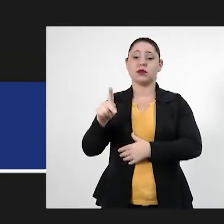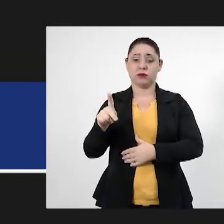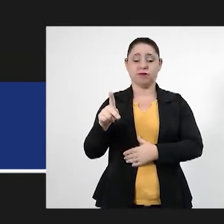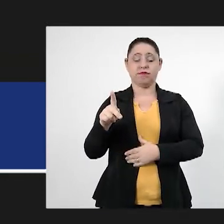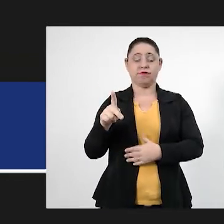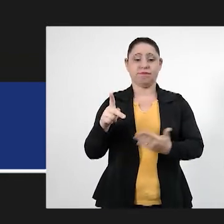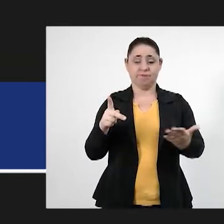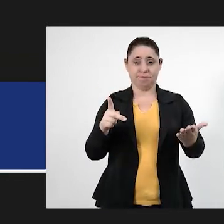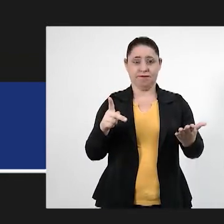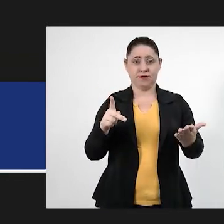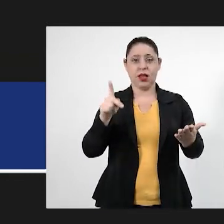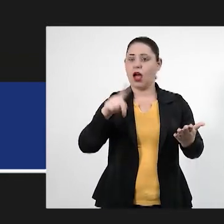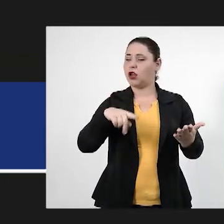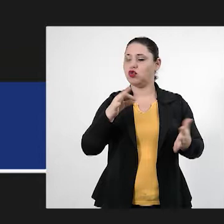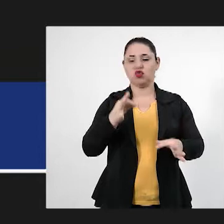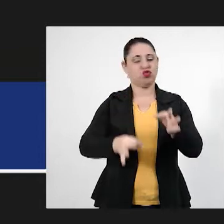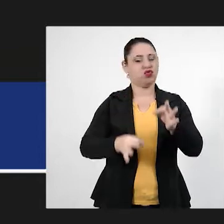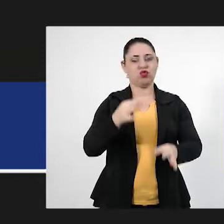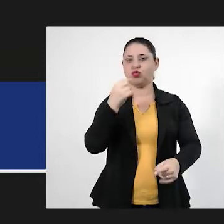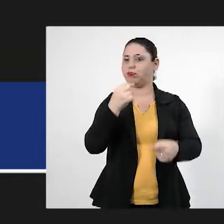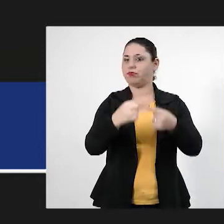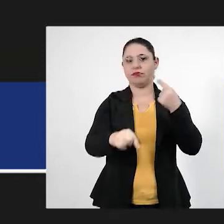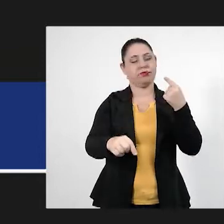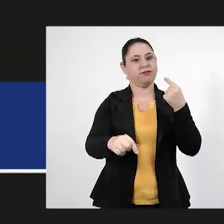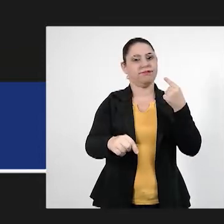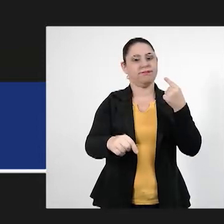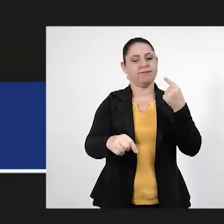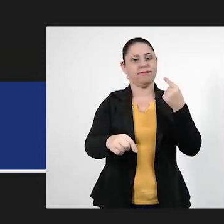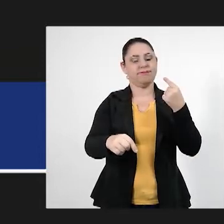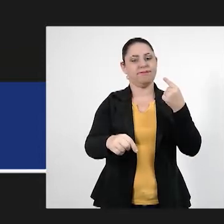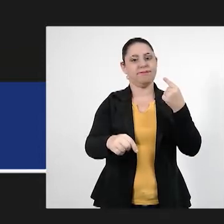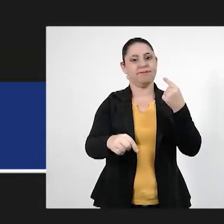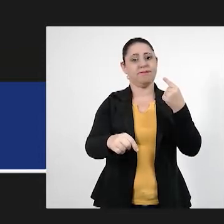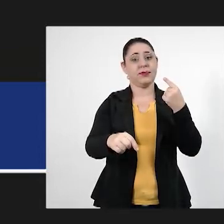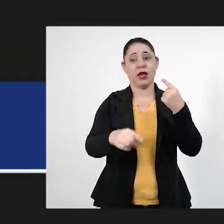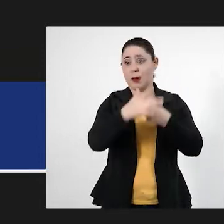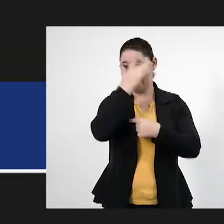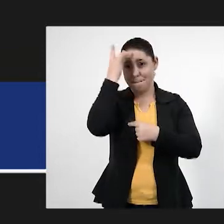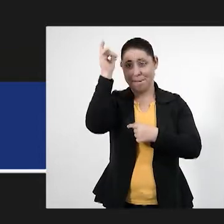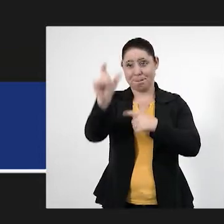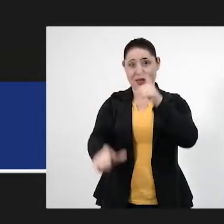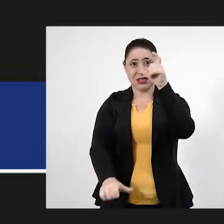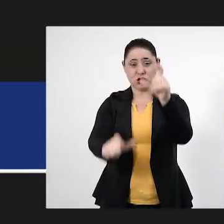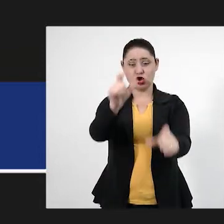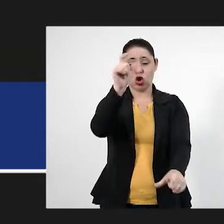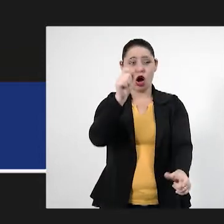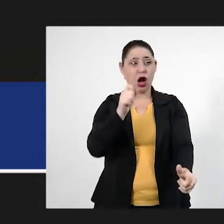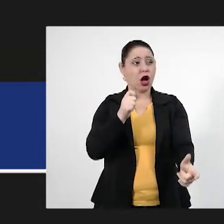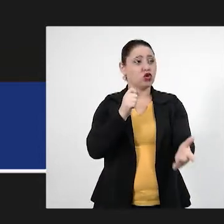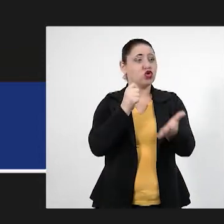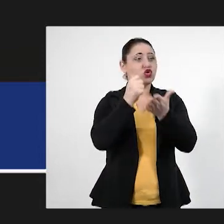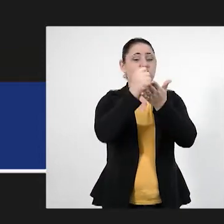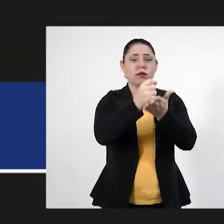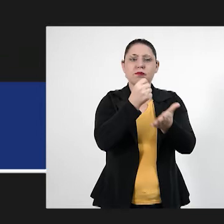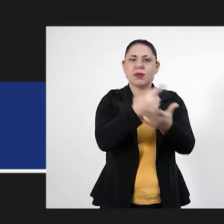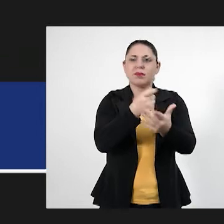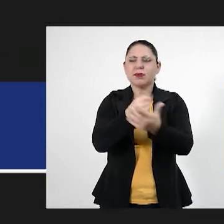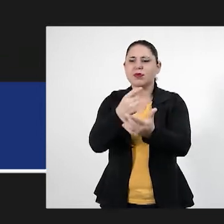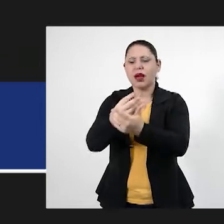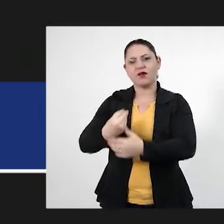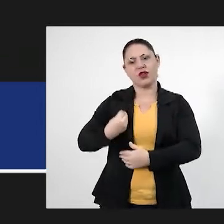ter desconto agora da sua aposentadoria. Isso é uma injustiça muito grande. E essas